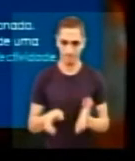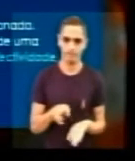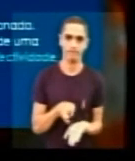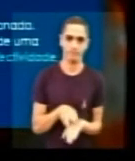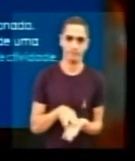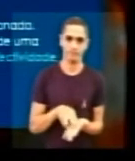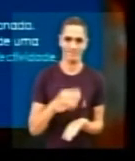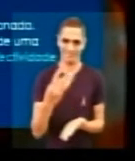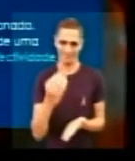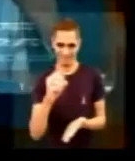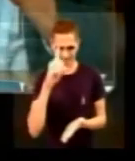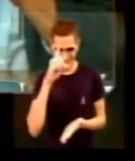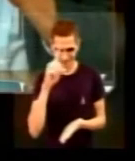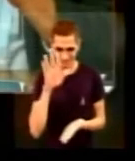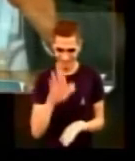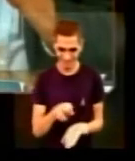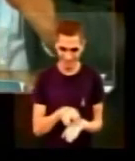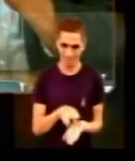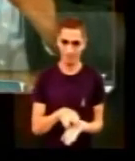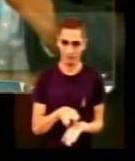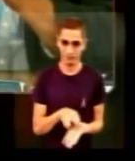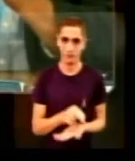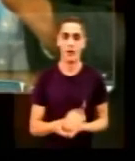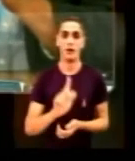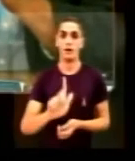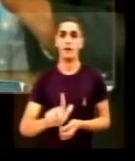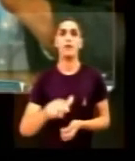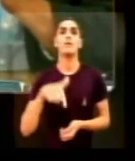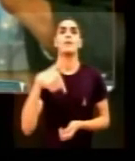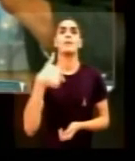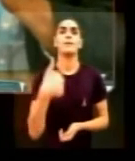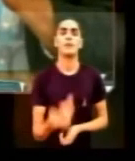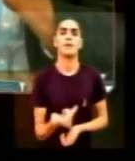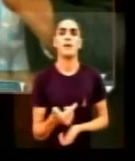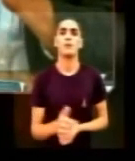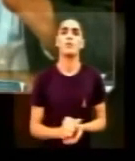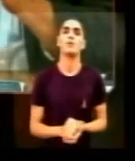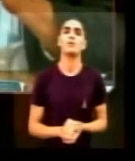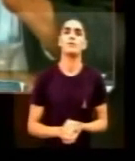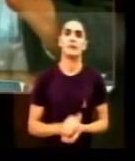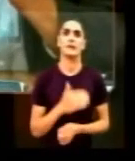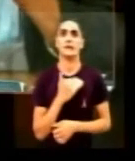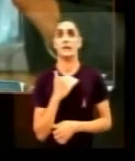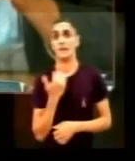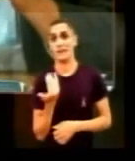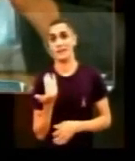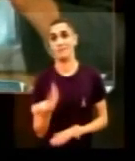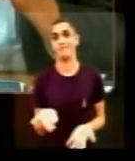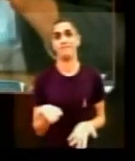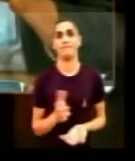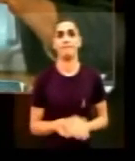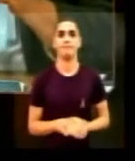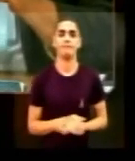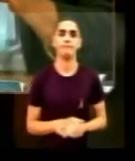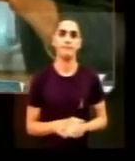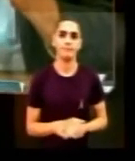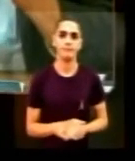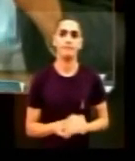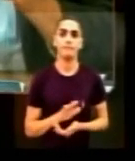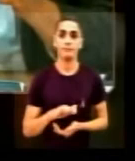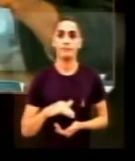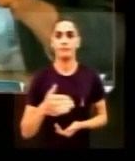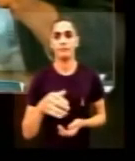internado 30 dias e depois ele foi a óbito. Quando ele foi a